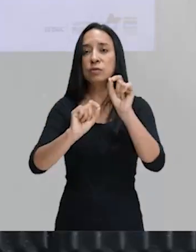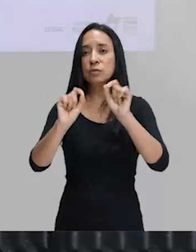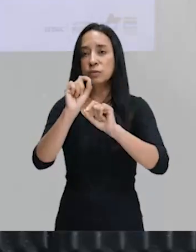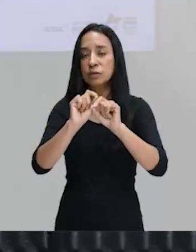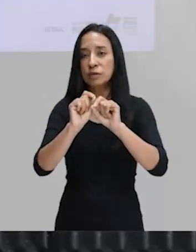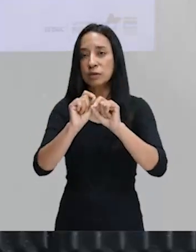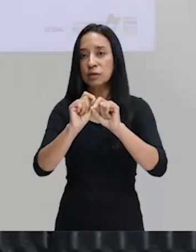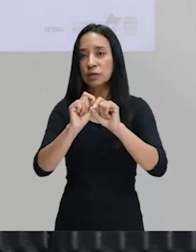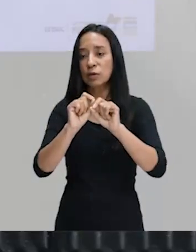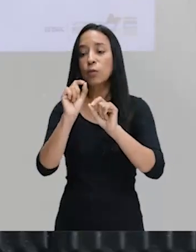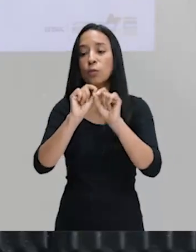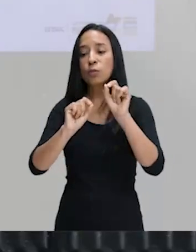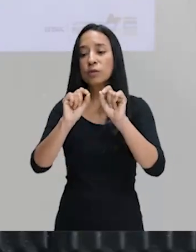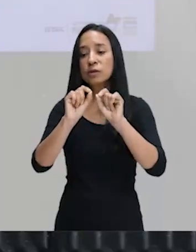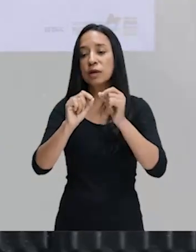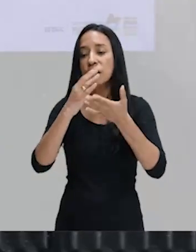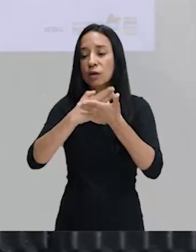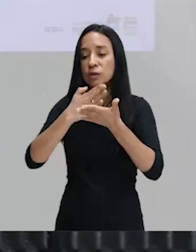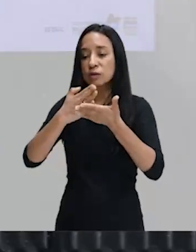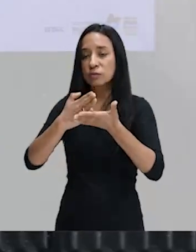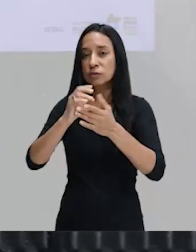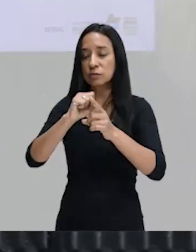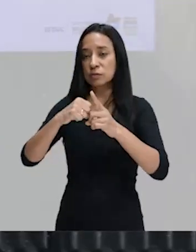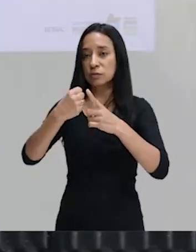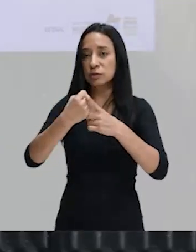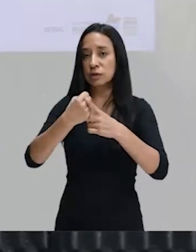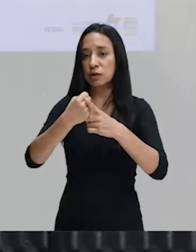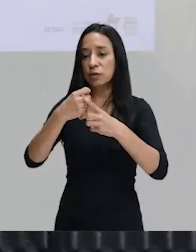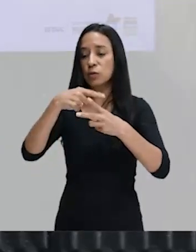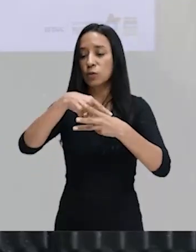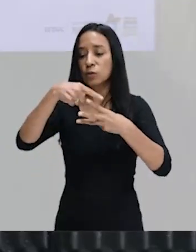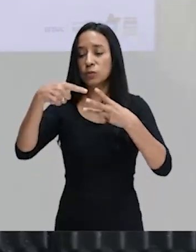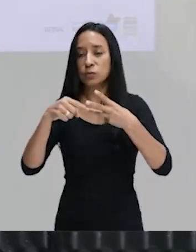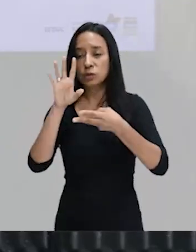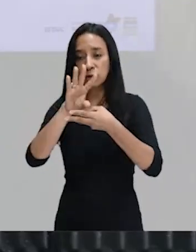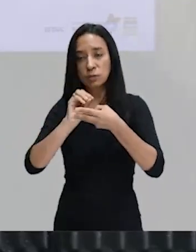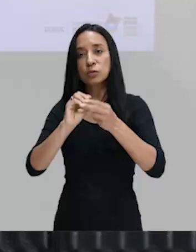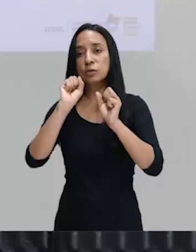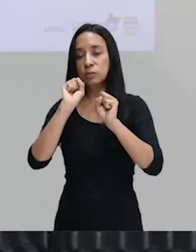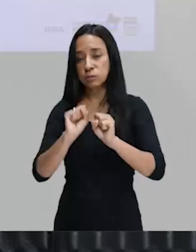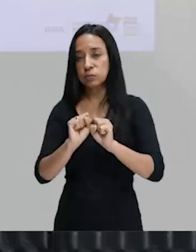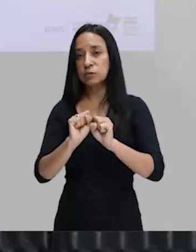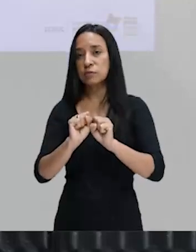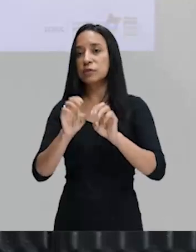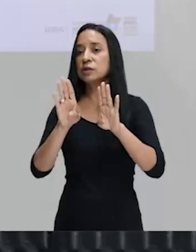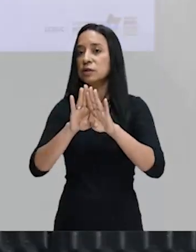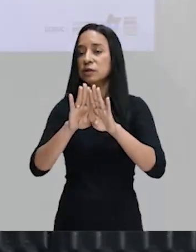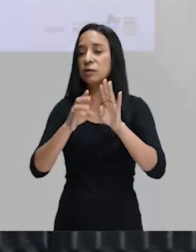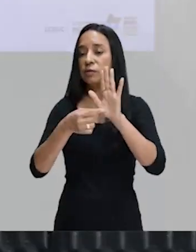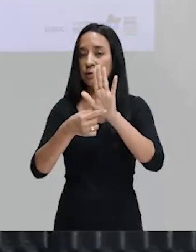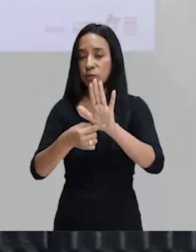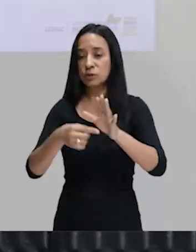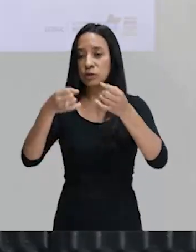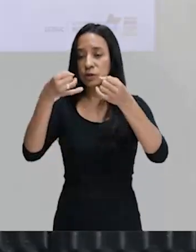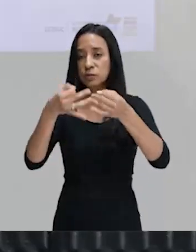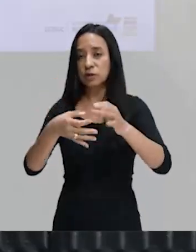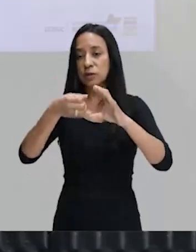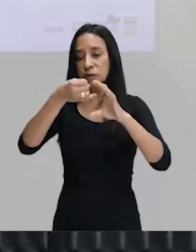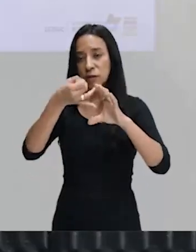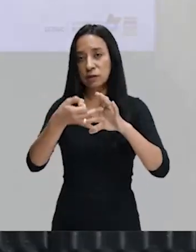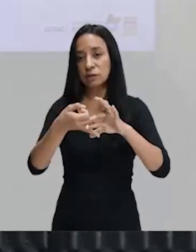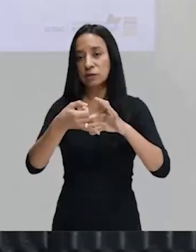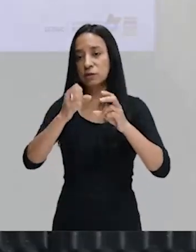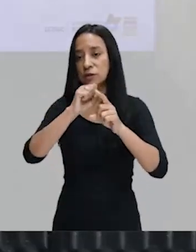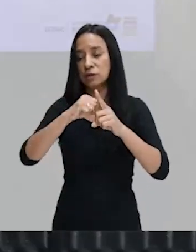Falamos sobre o que é estratificação, falamos dos 3 modelos possíveis e eu citei para vocês características